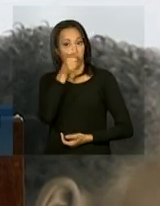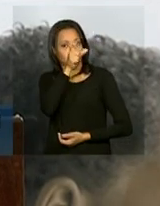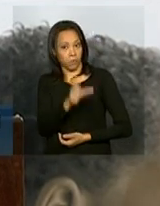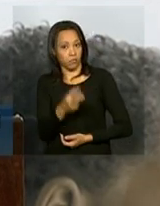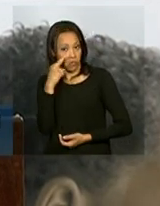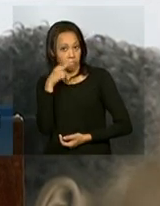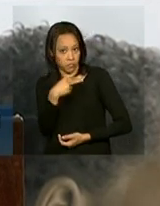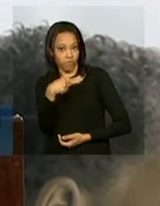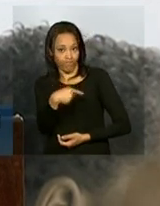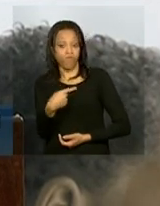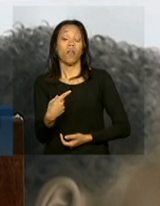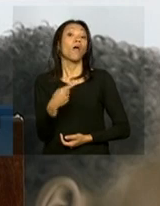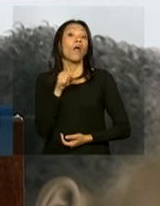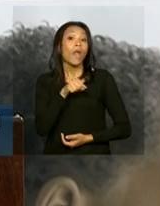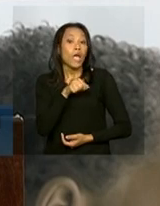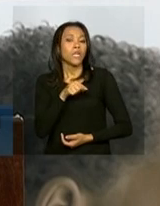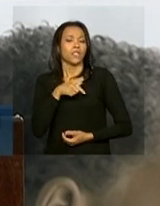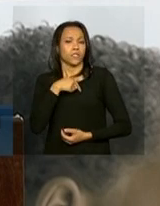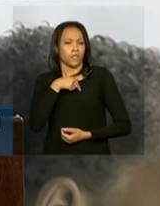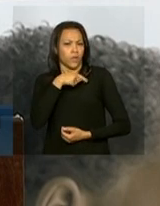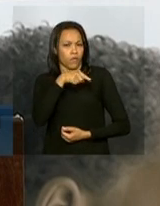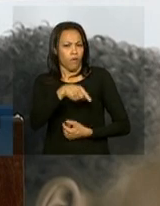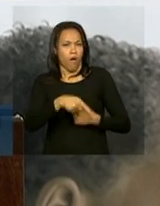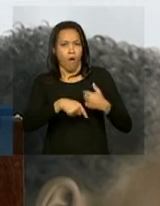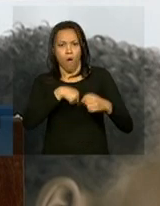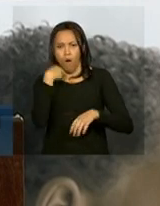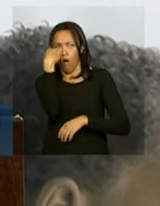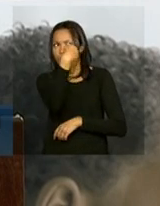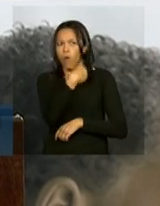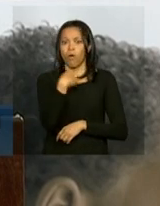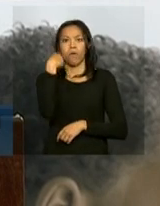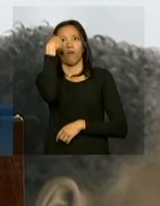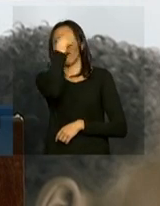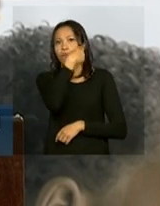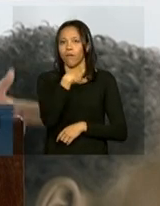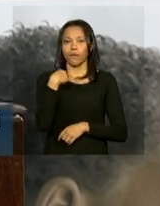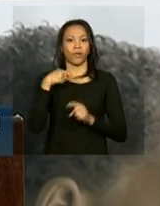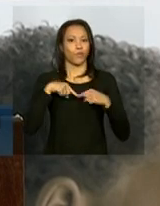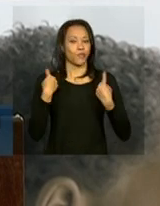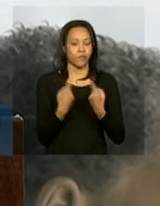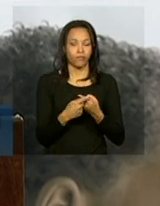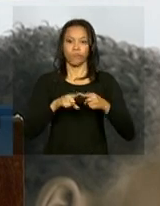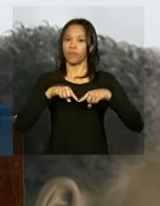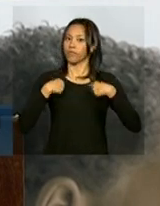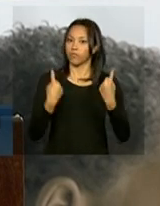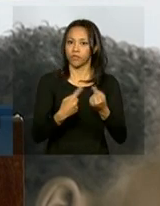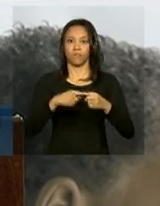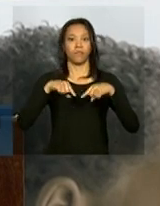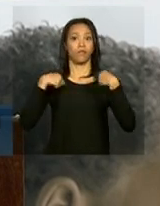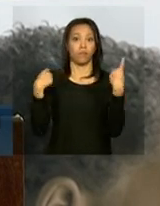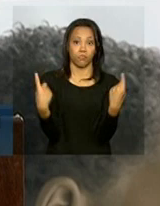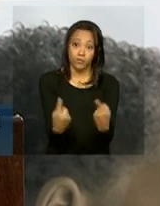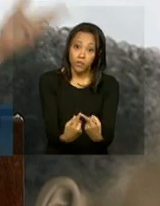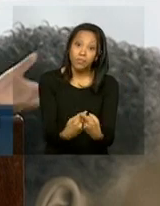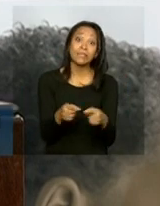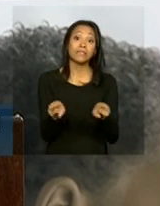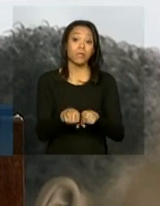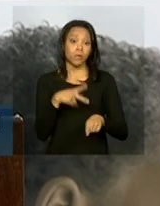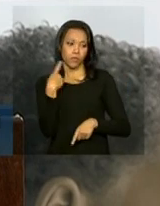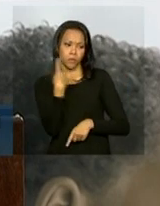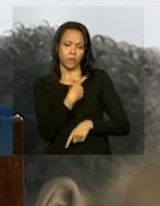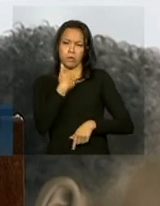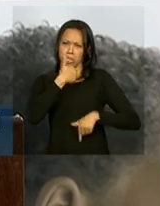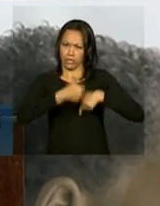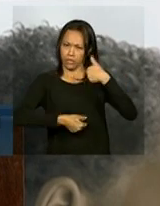Viu, Mozart, pelas inúmeras horas de reunião, pela toda a dedicação